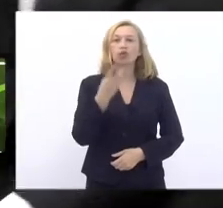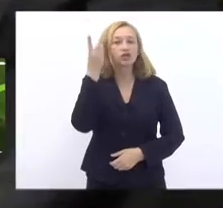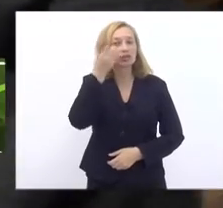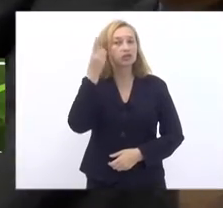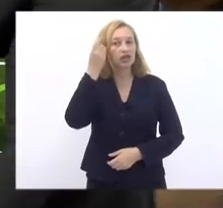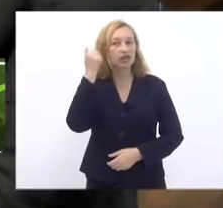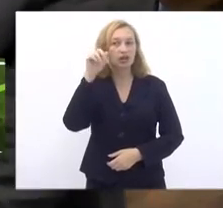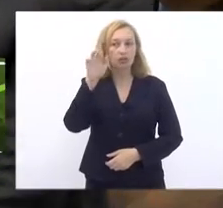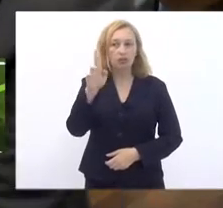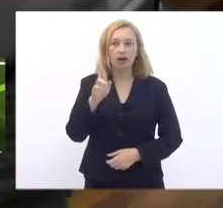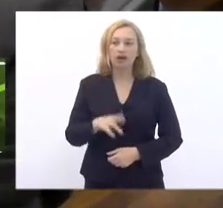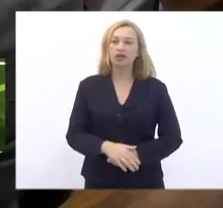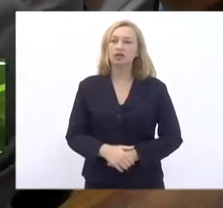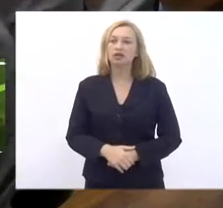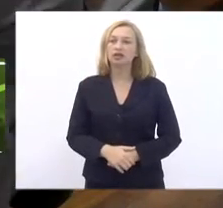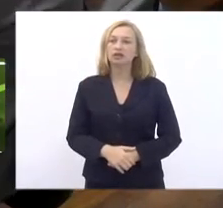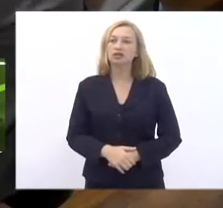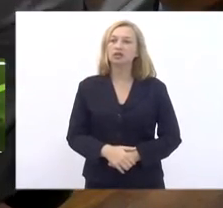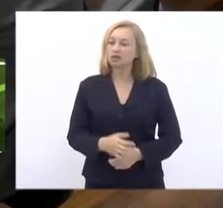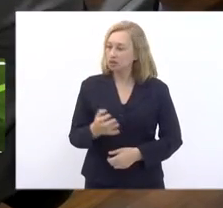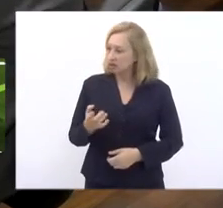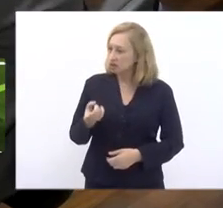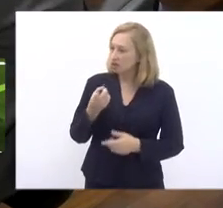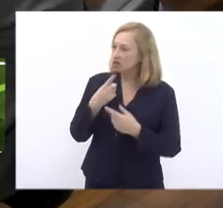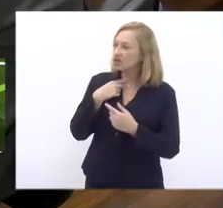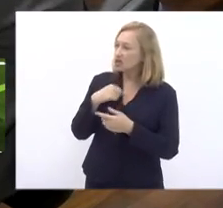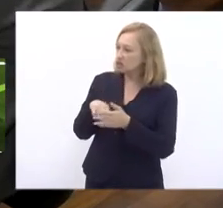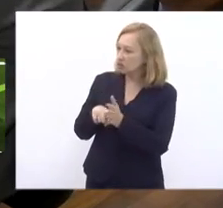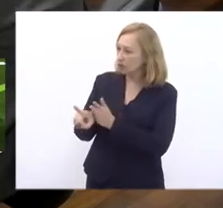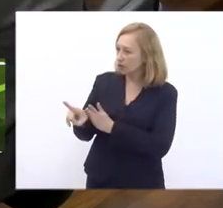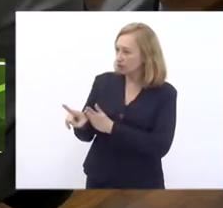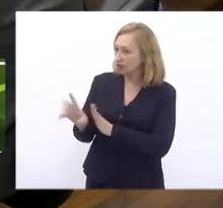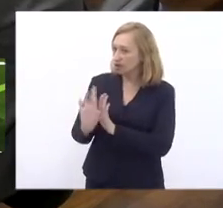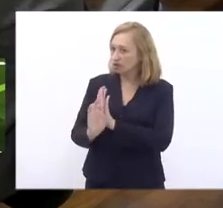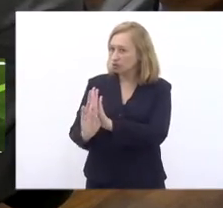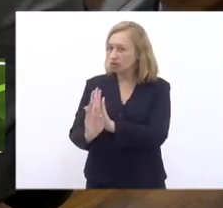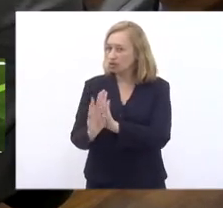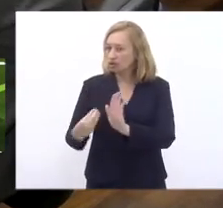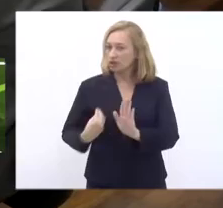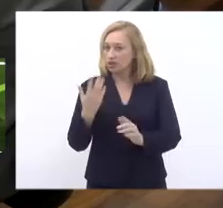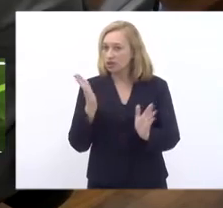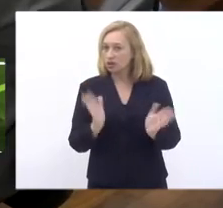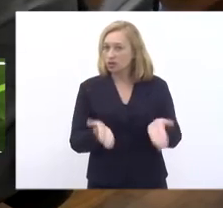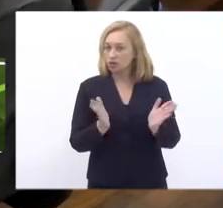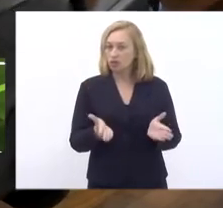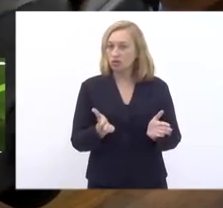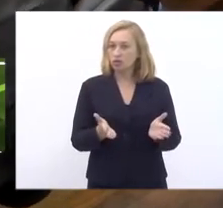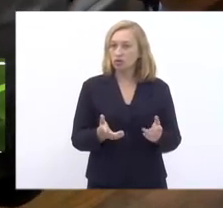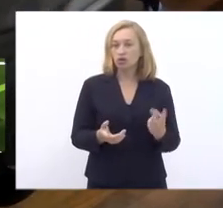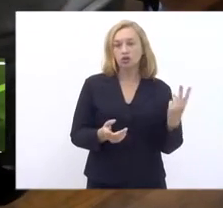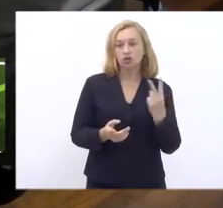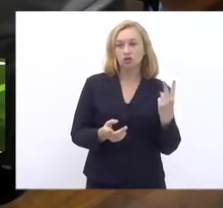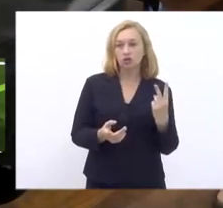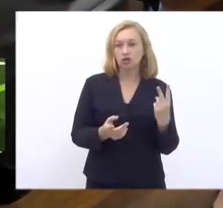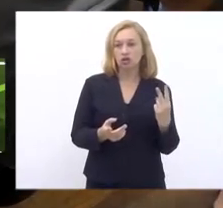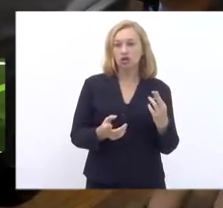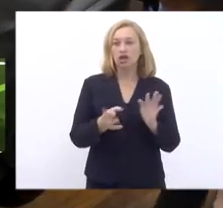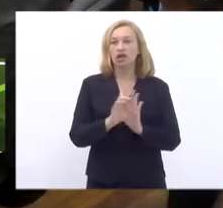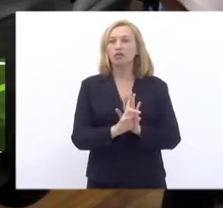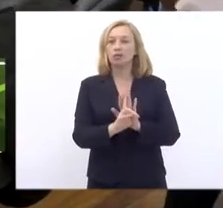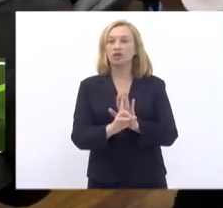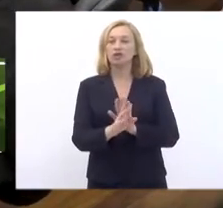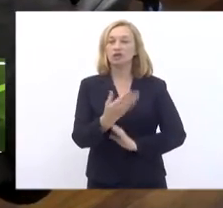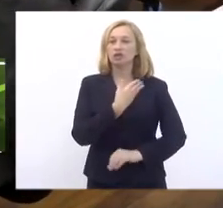Eleomar, se deseja fazer alguma pergunta para os representantes que estão aqui hoje, principalmente os dois representantes que vieram lá do